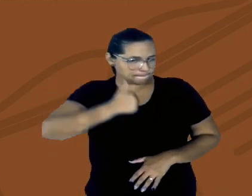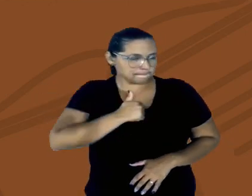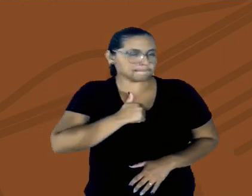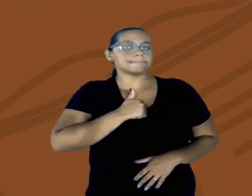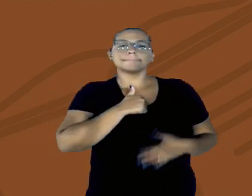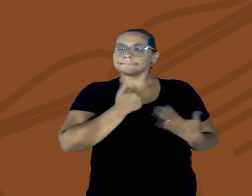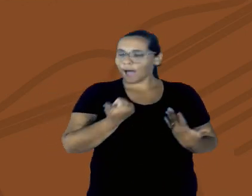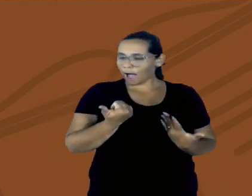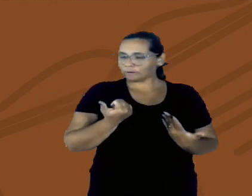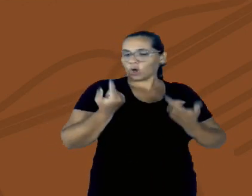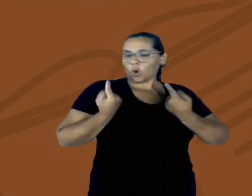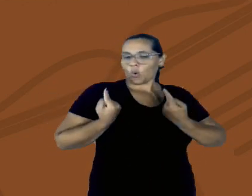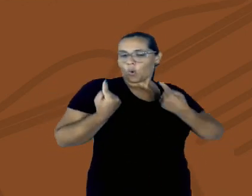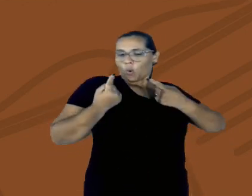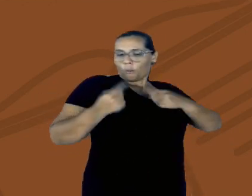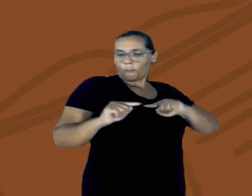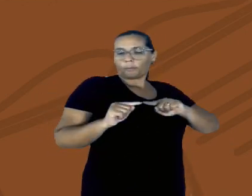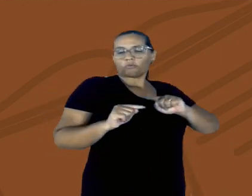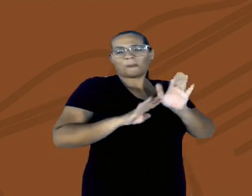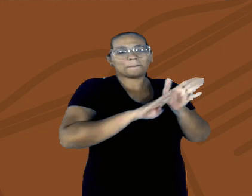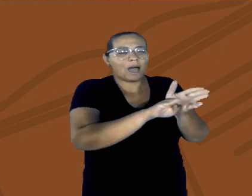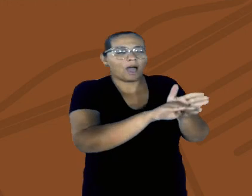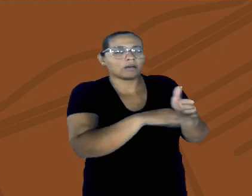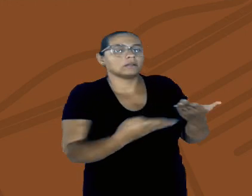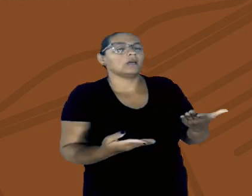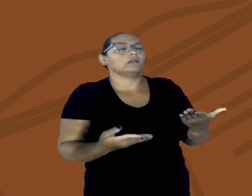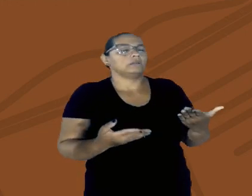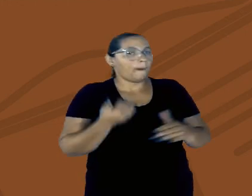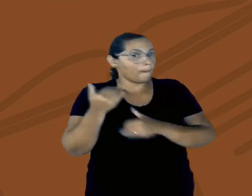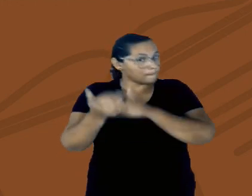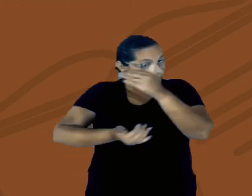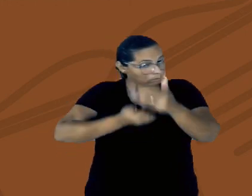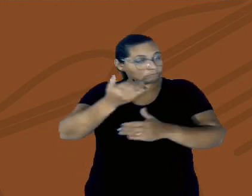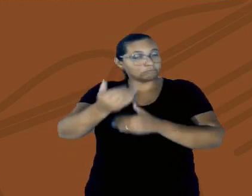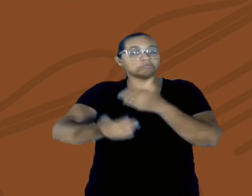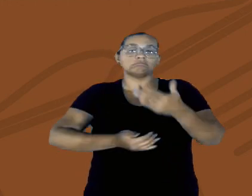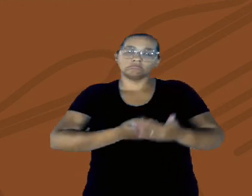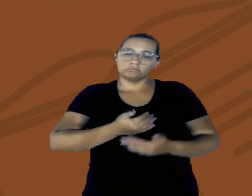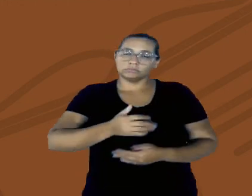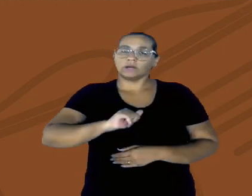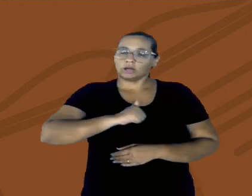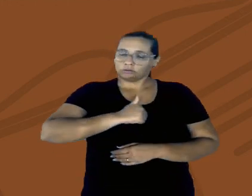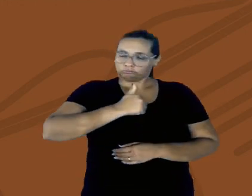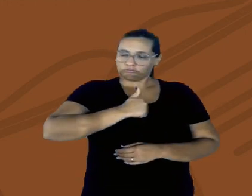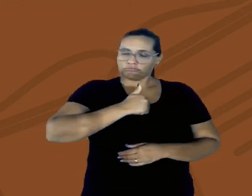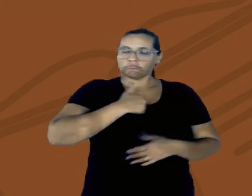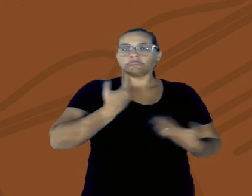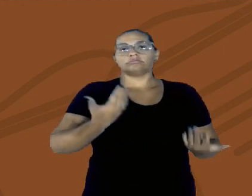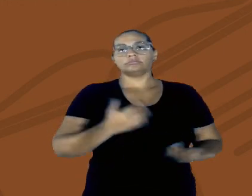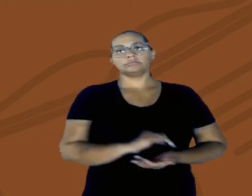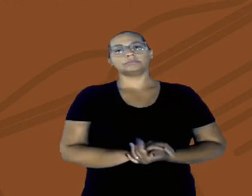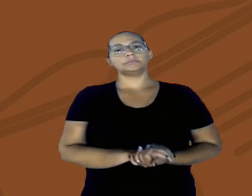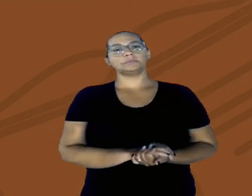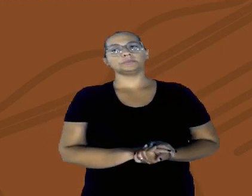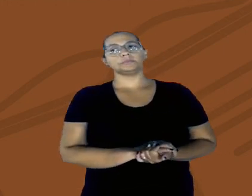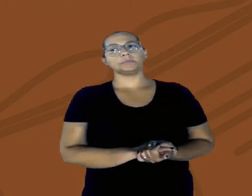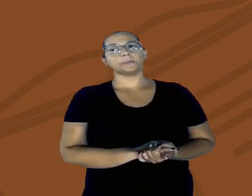que são causadores também de outras doenças. Não necessariamente as sexualmente transmissíveis.